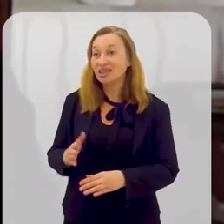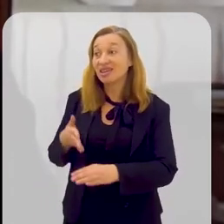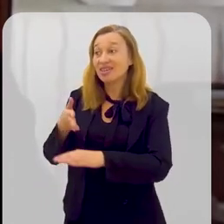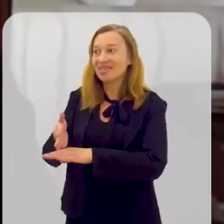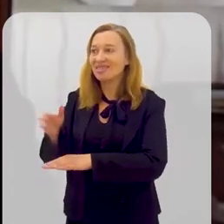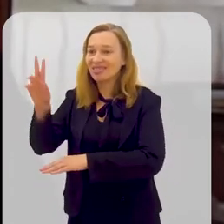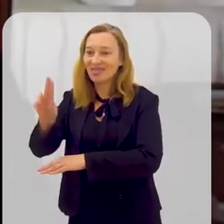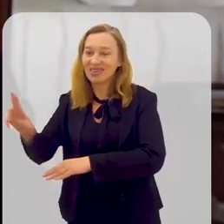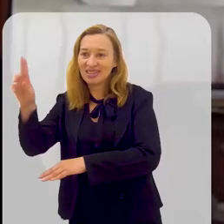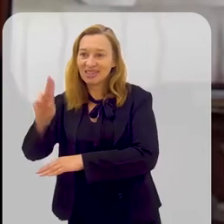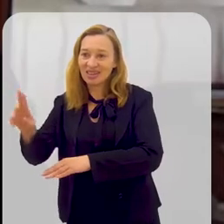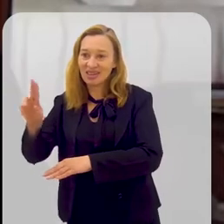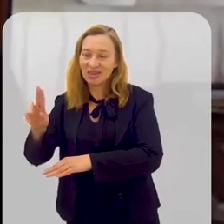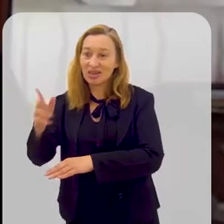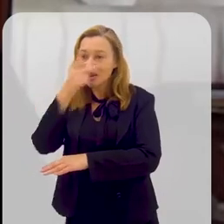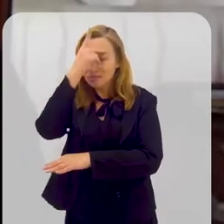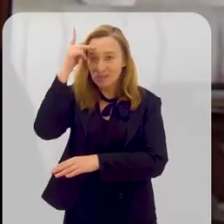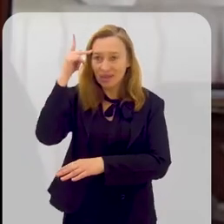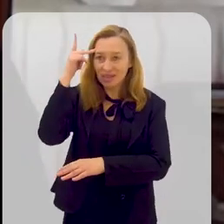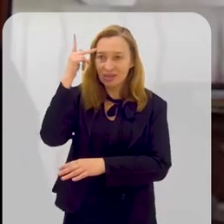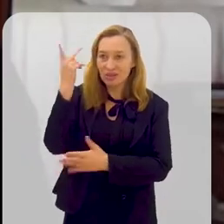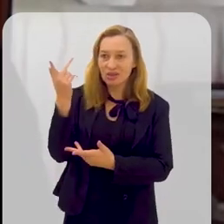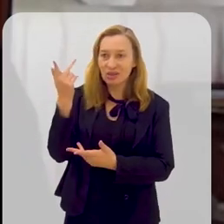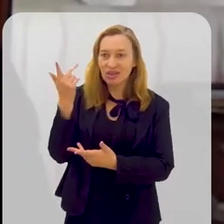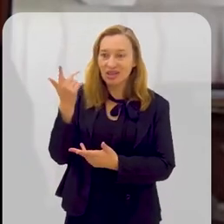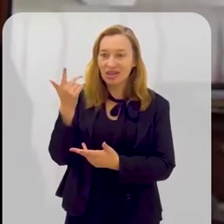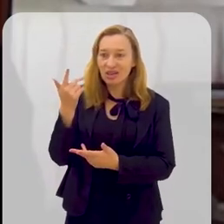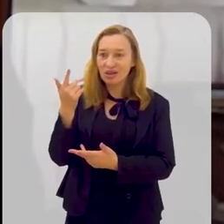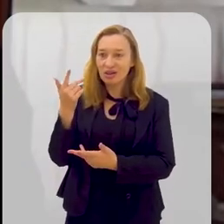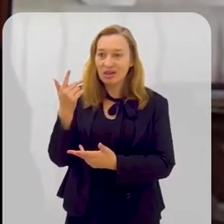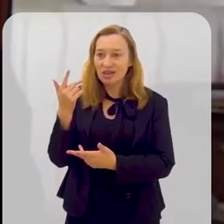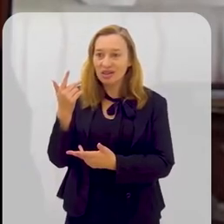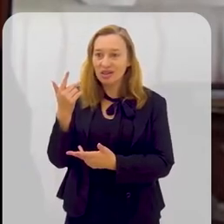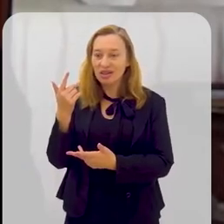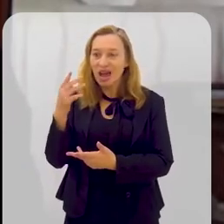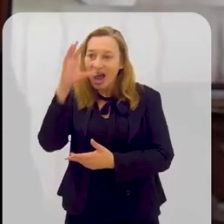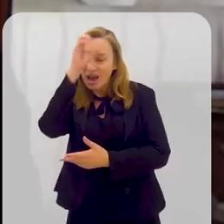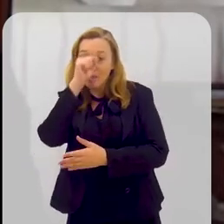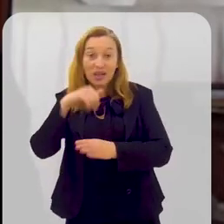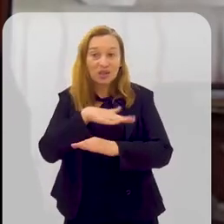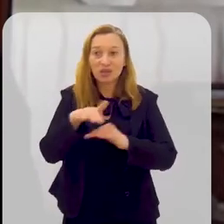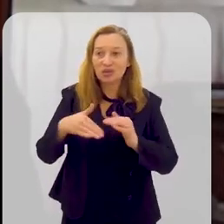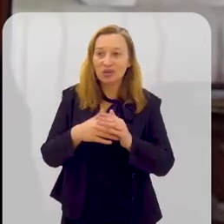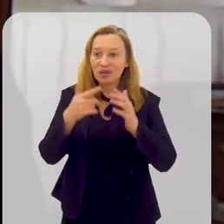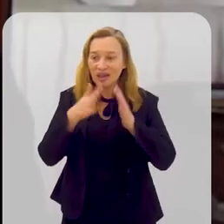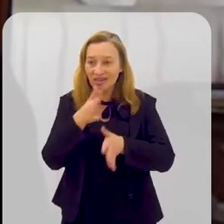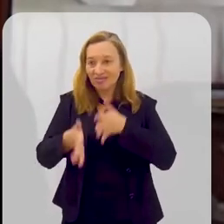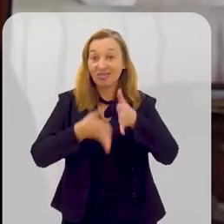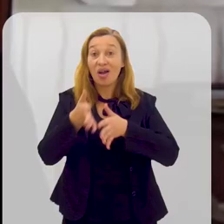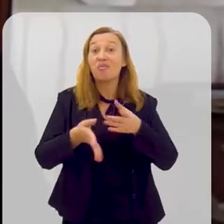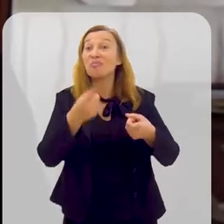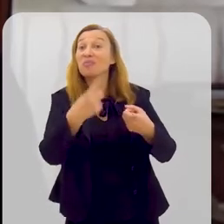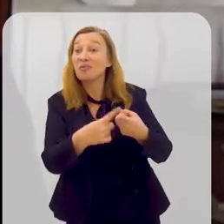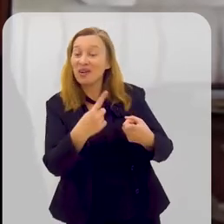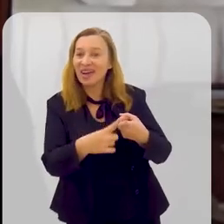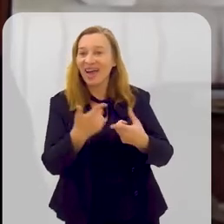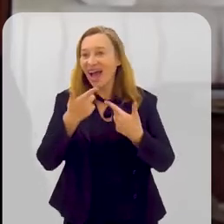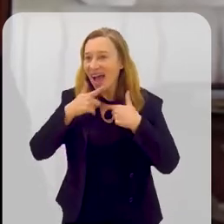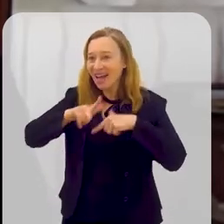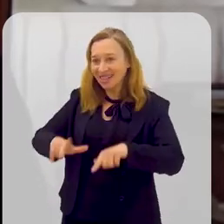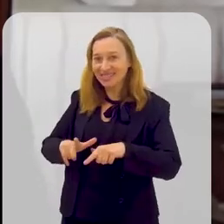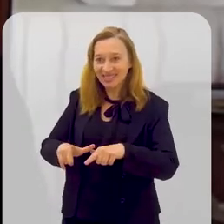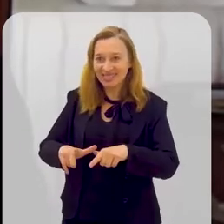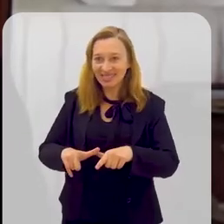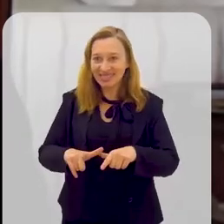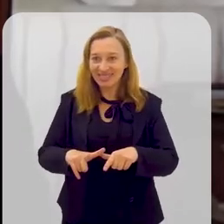a universidade em uma pessoa fluente em língua brasileira de sinais até porque